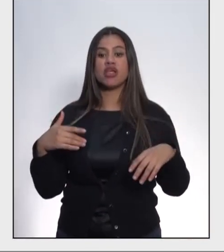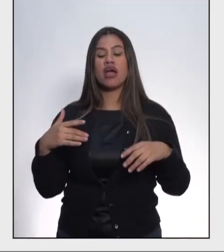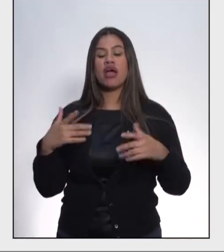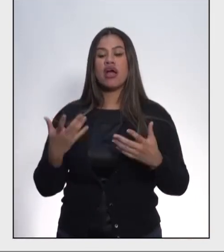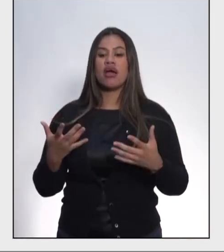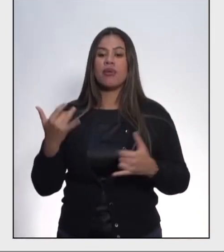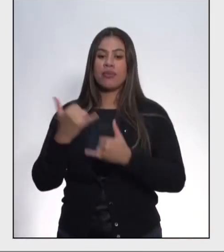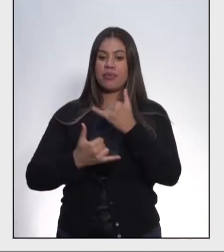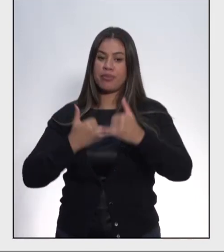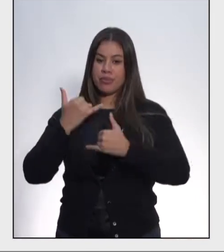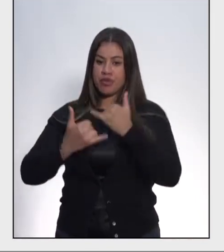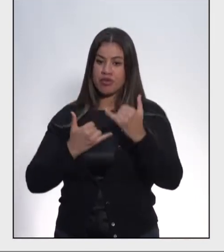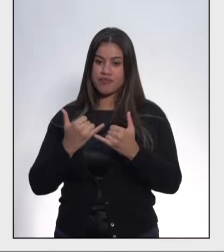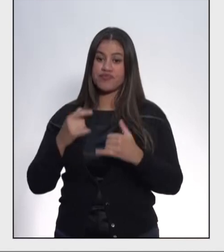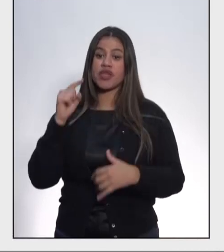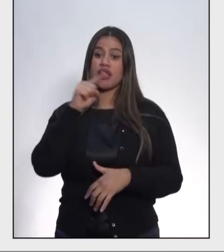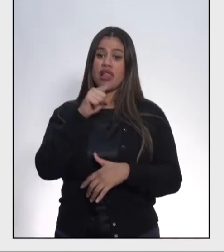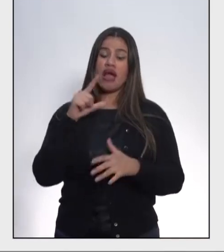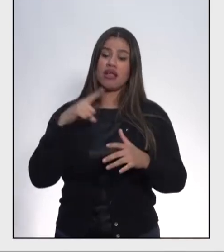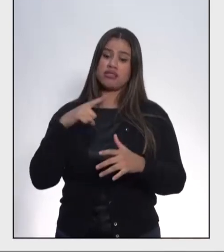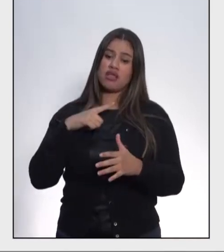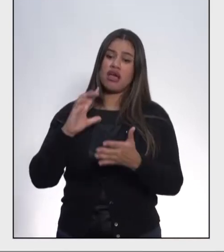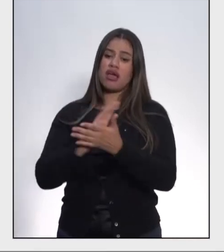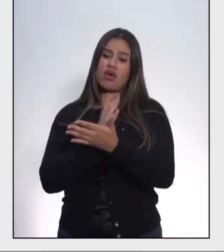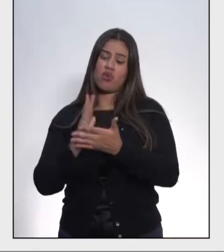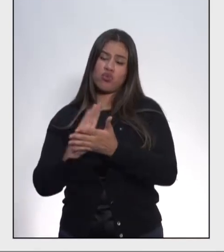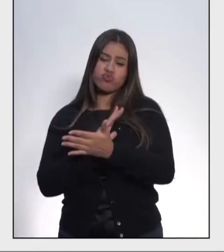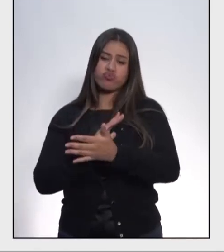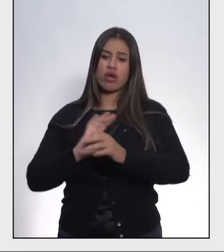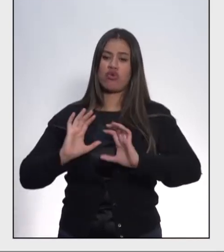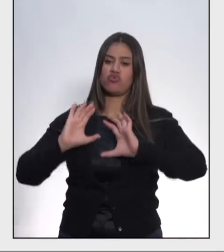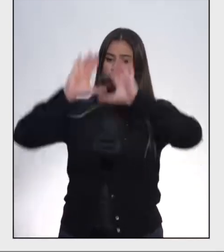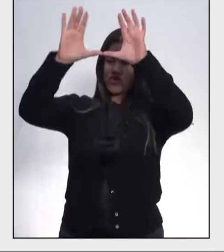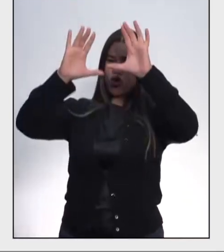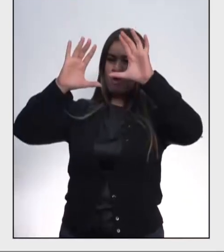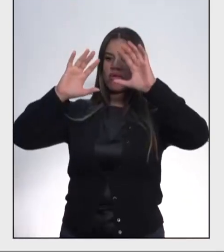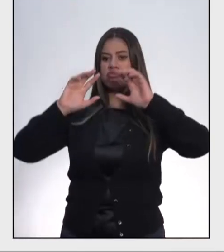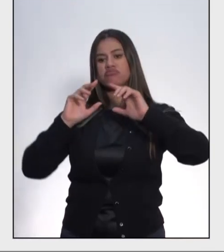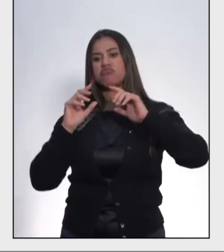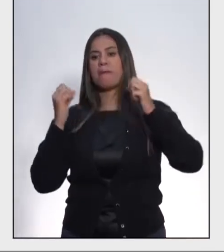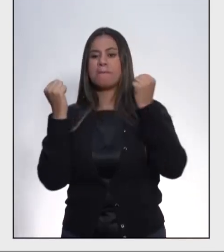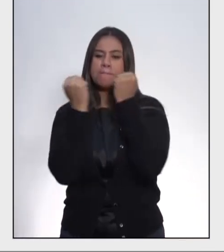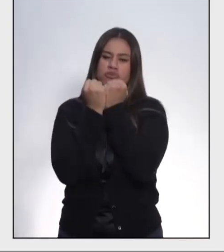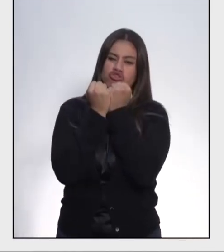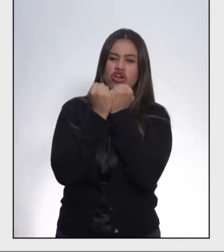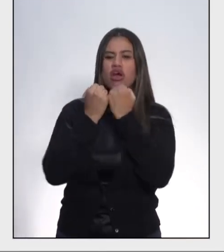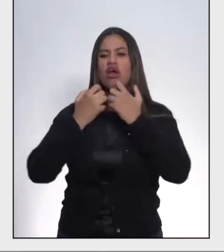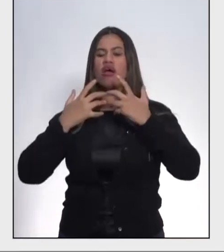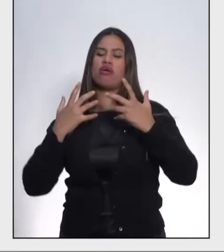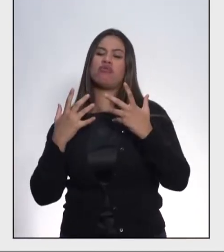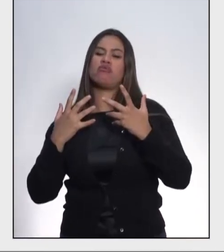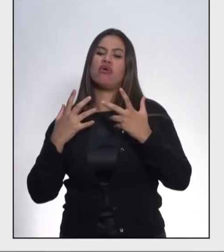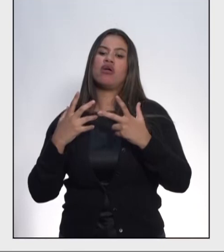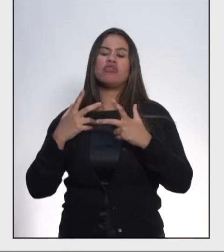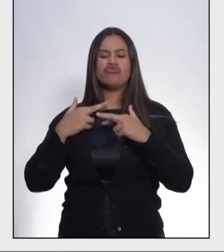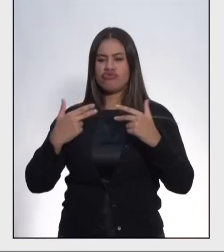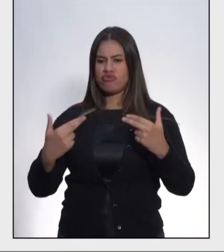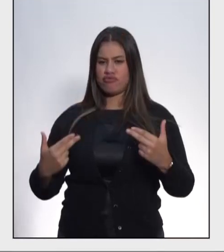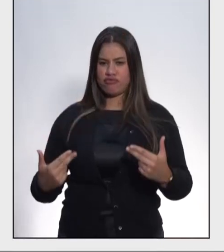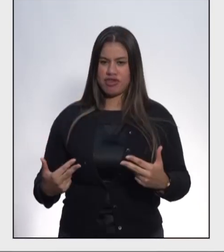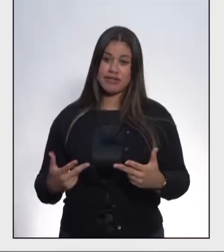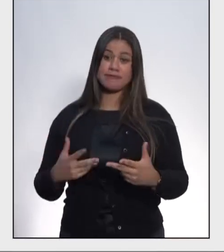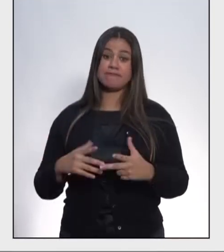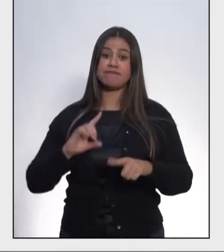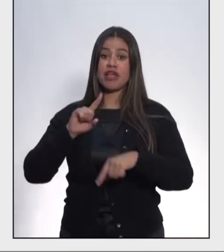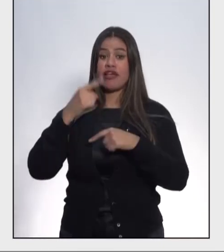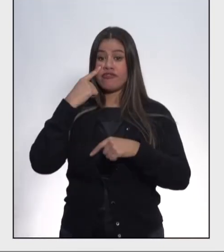utilizam alguns movimentos específicos, como saque, manchete, bloqueio, levantamento, toque, entre outros. Na sequência das